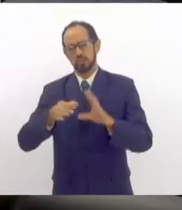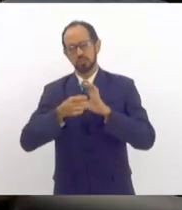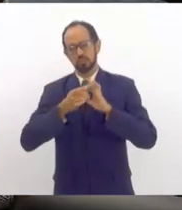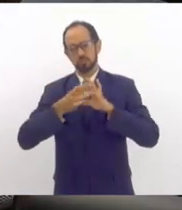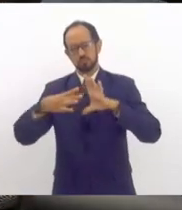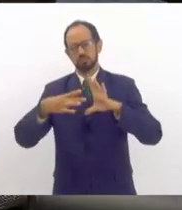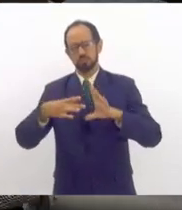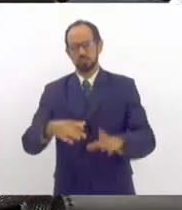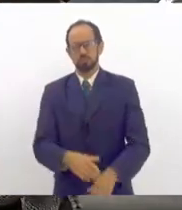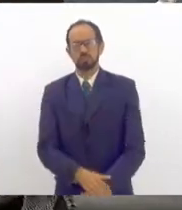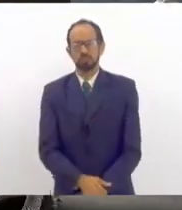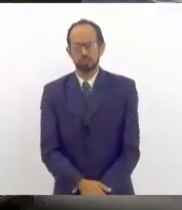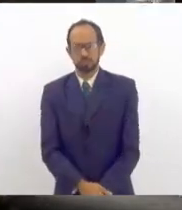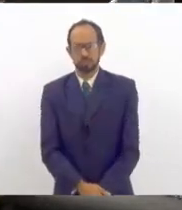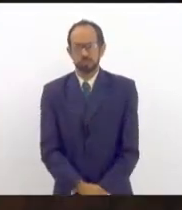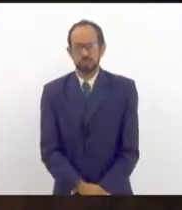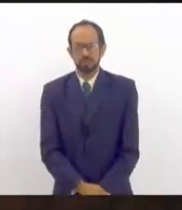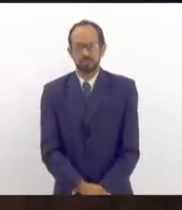deputado